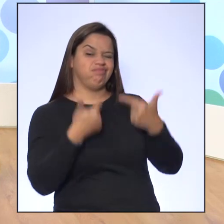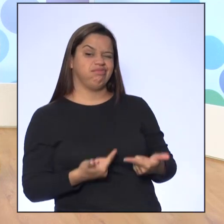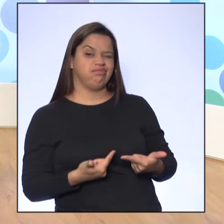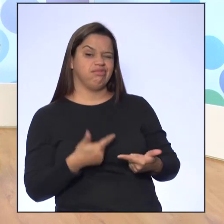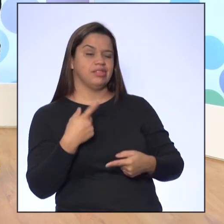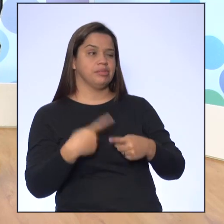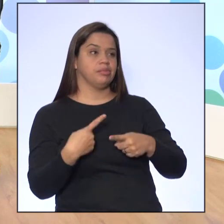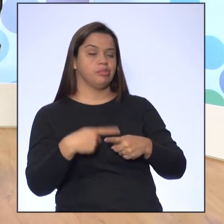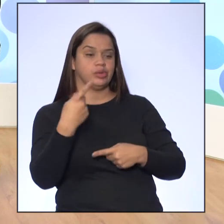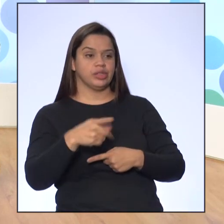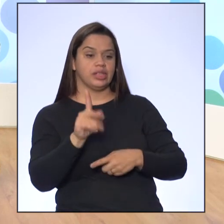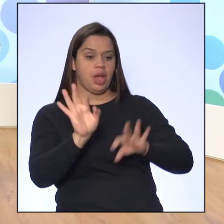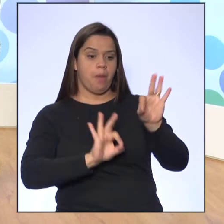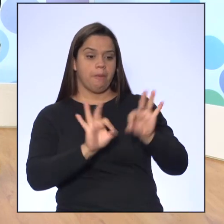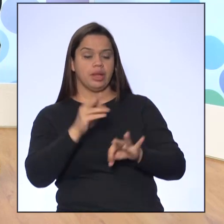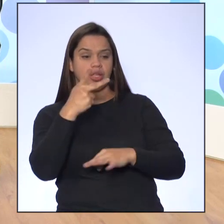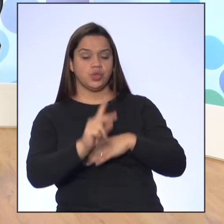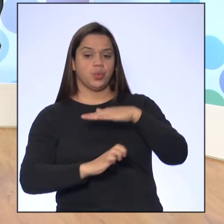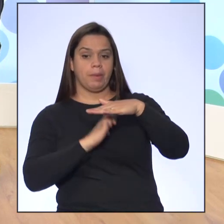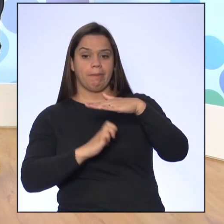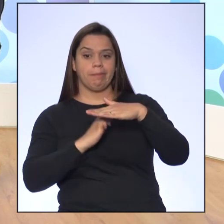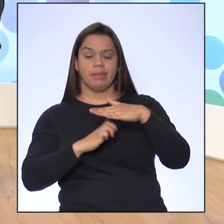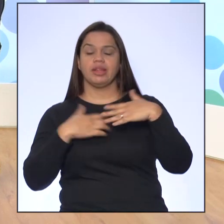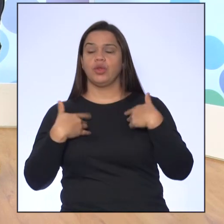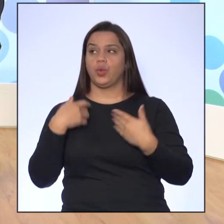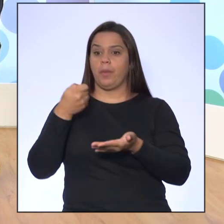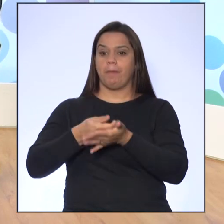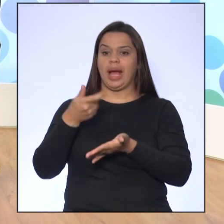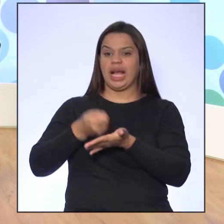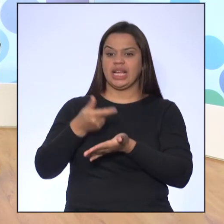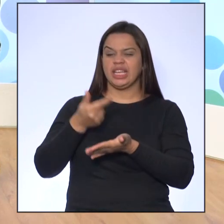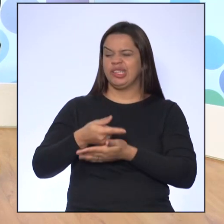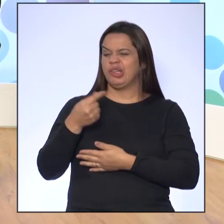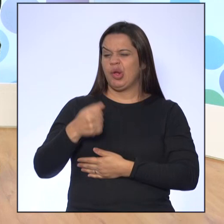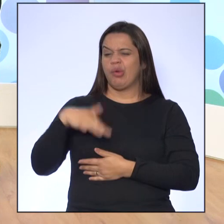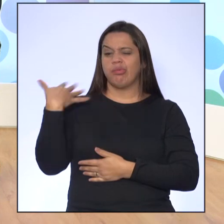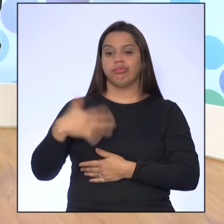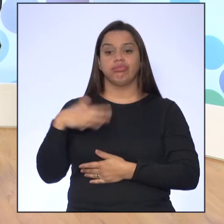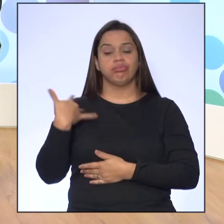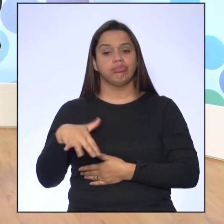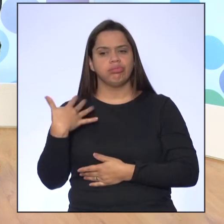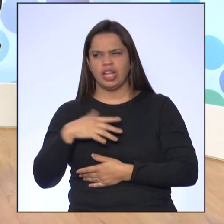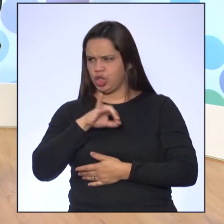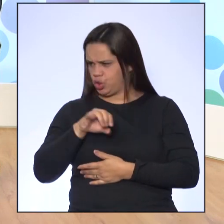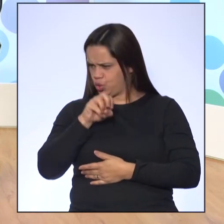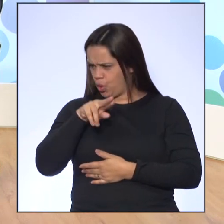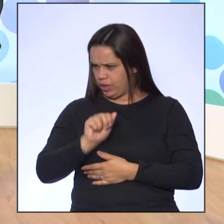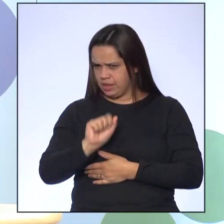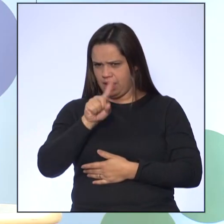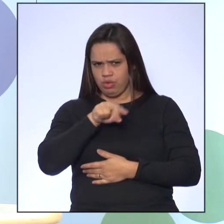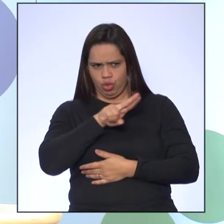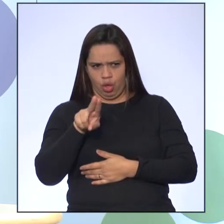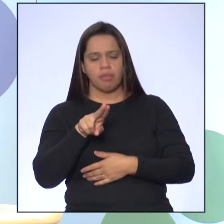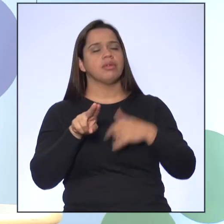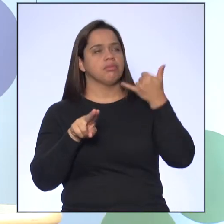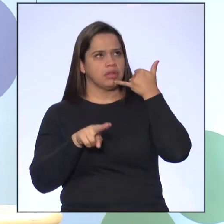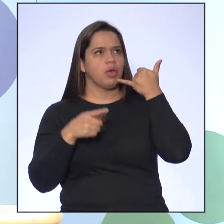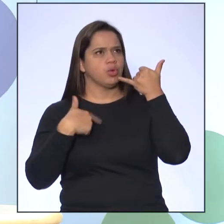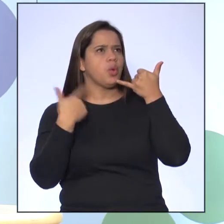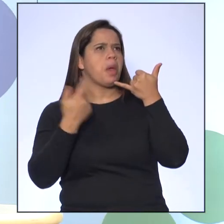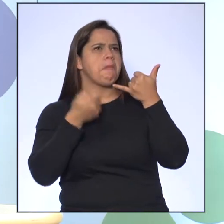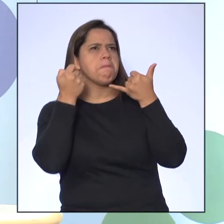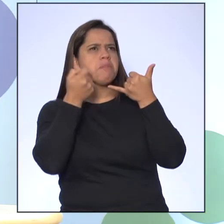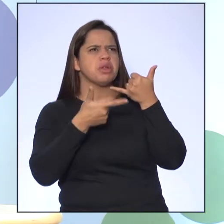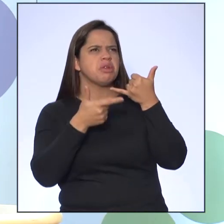com o plano da empresa de vocês e eu tô pagando muito caro, Jonas. É Jonas, né? Isso. Eu tô pagando muito caro e eu